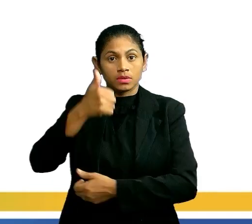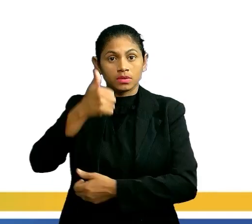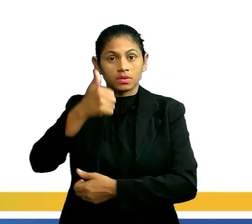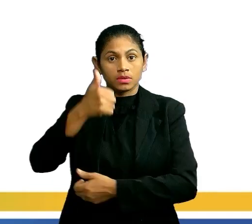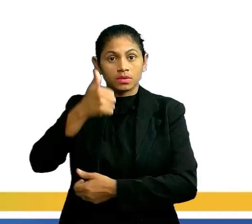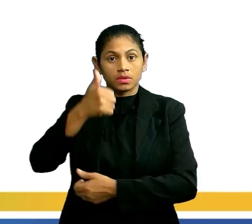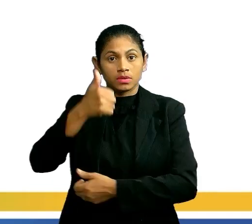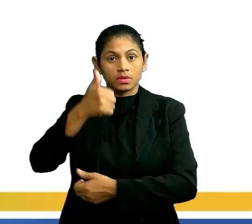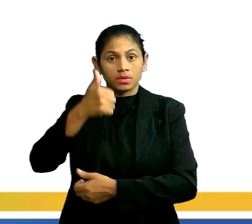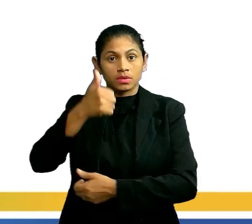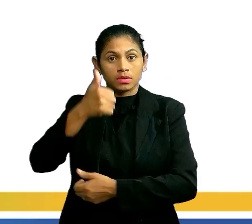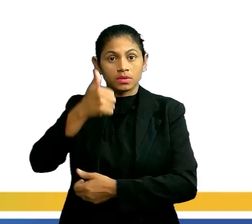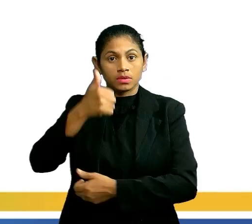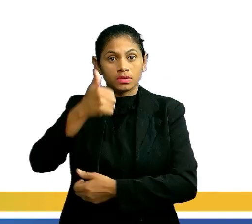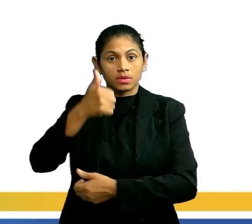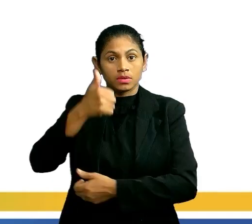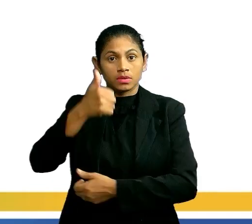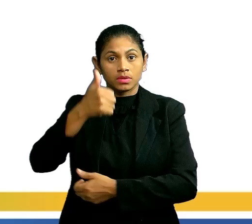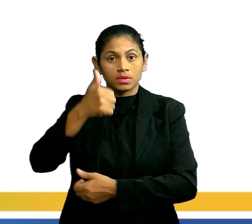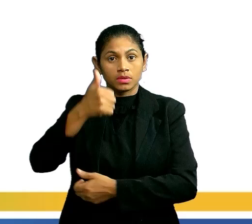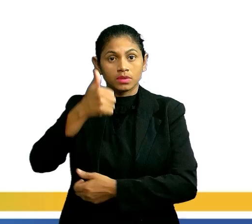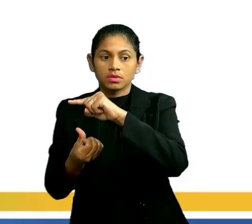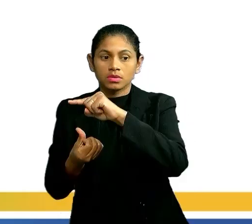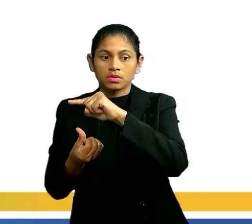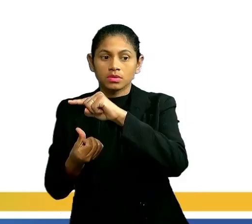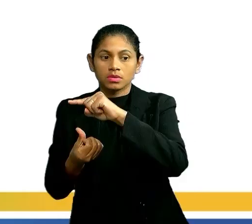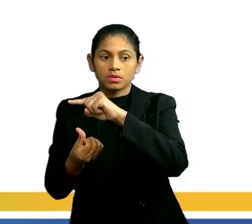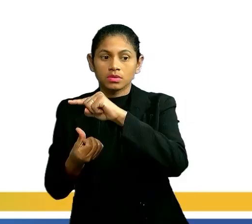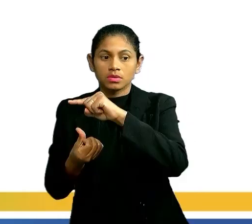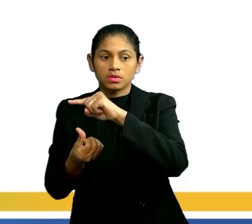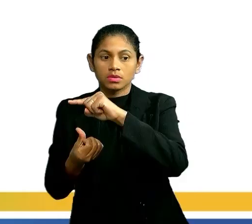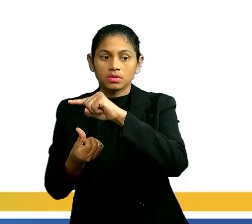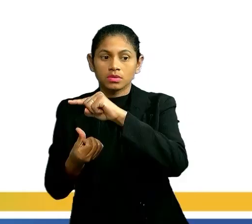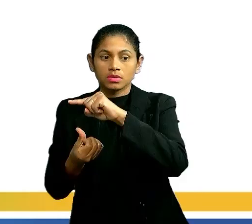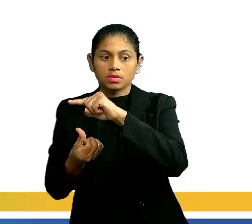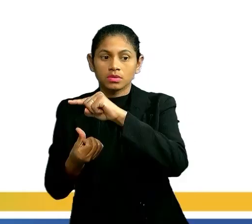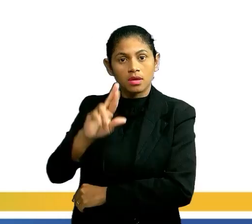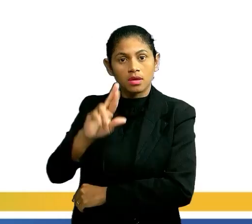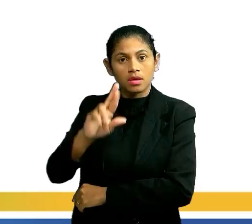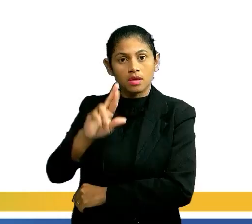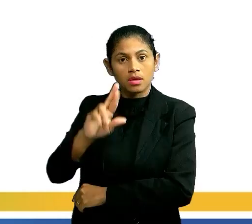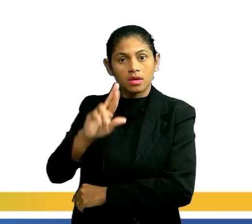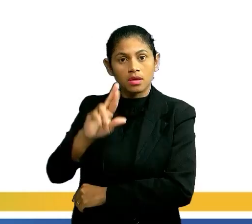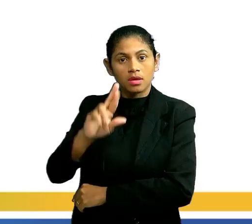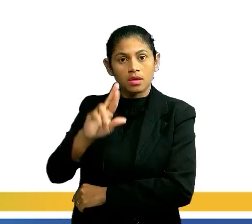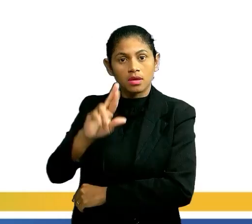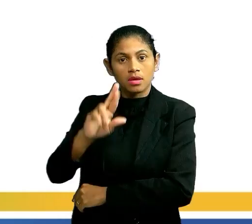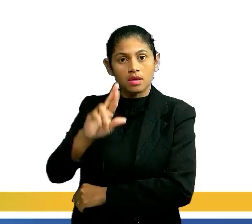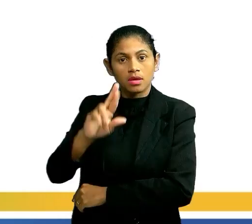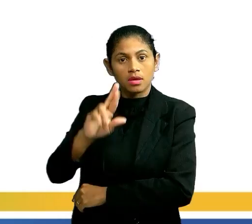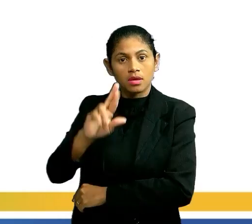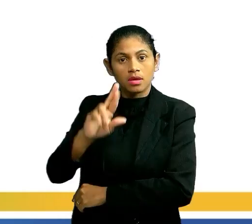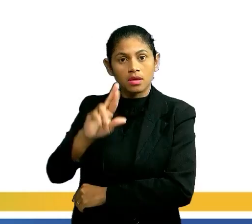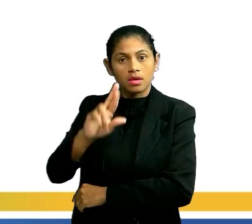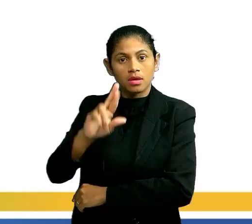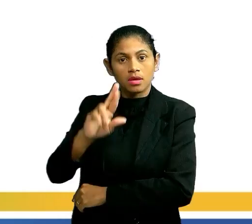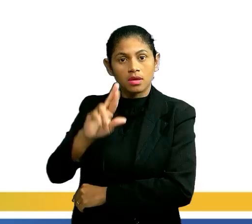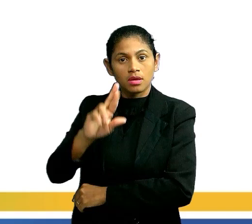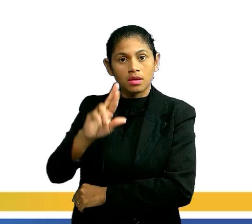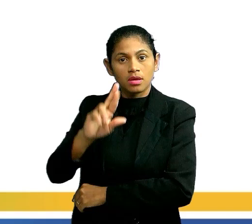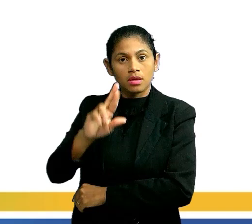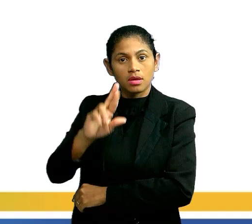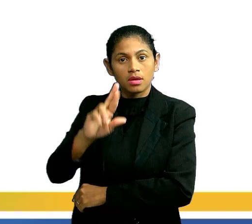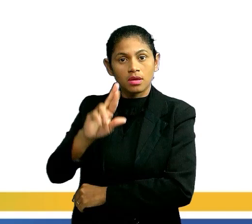ó. Então, r ao quadrado é igual a 150 dividido para 6. Essa divisão, pessoal, vai dar exatamente